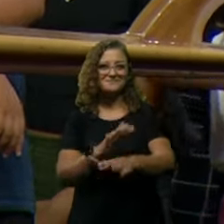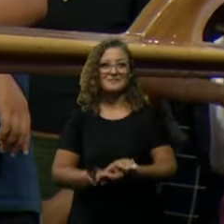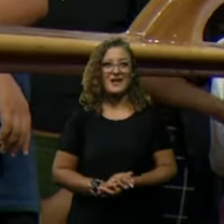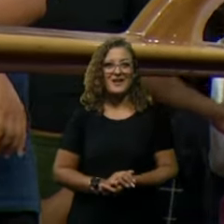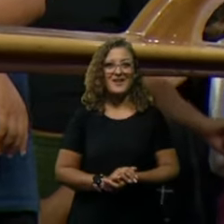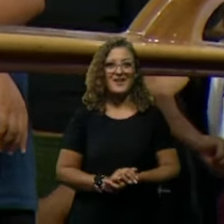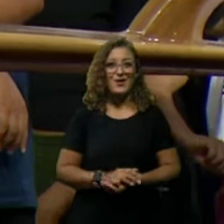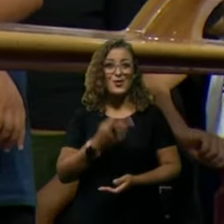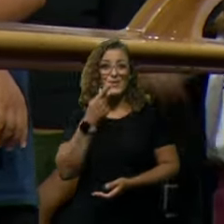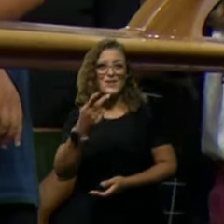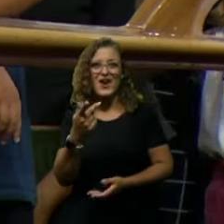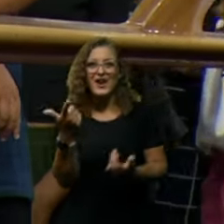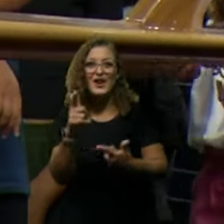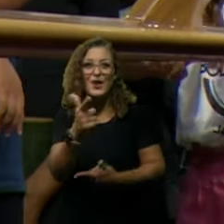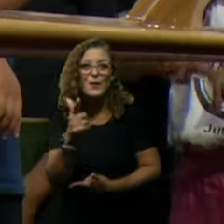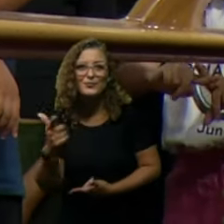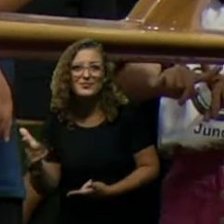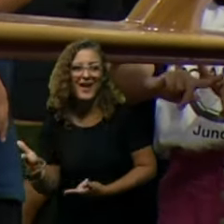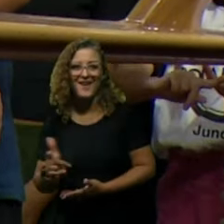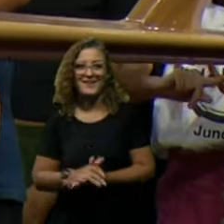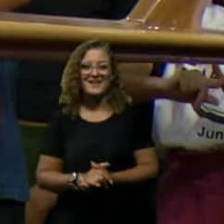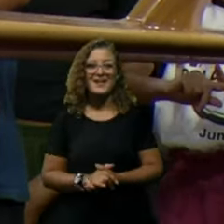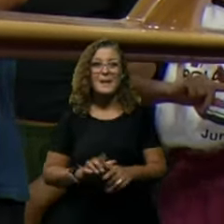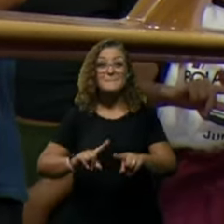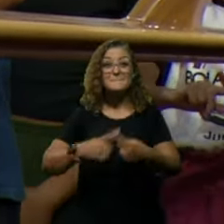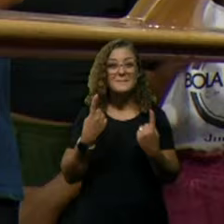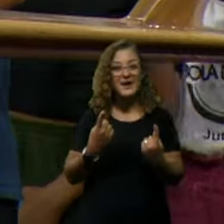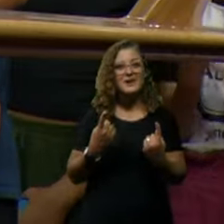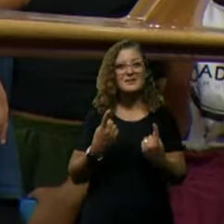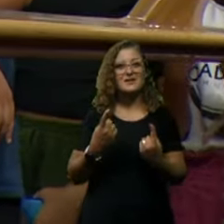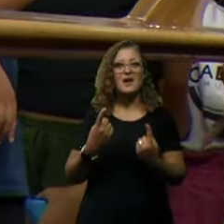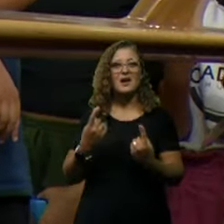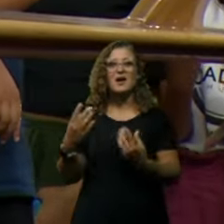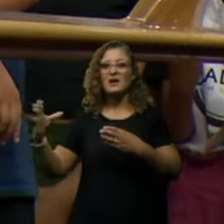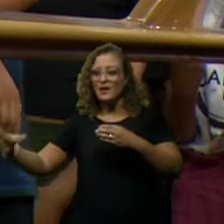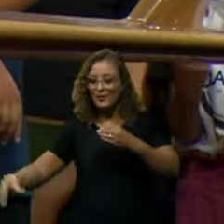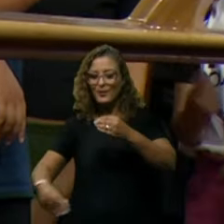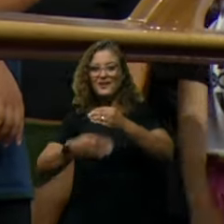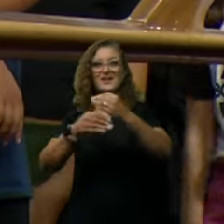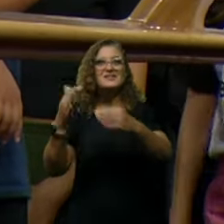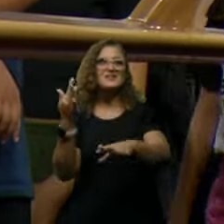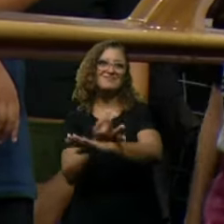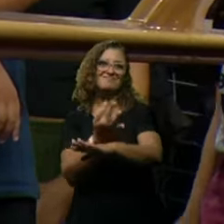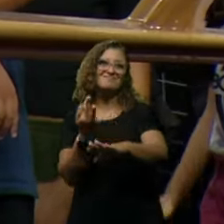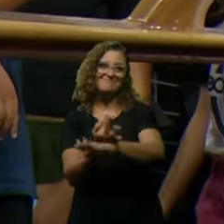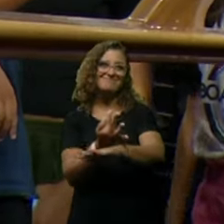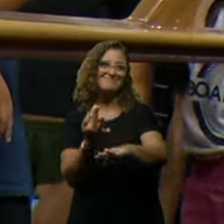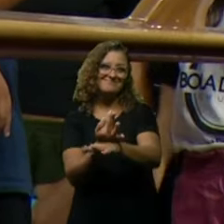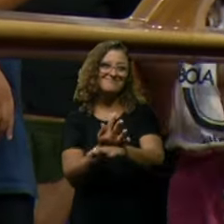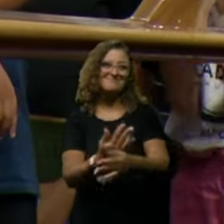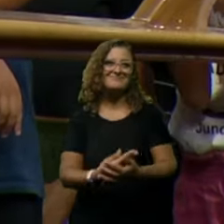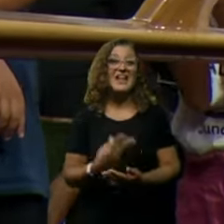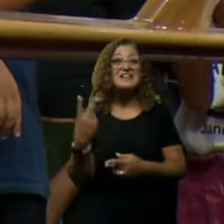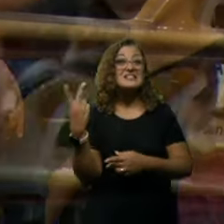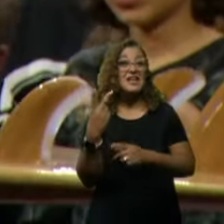segundo Poxa Deus curou um monte de coisa agora né segundo segundo